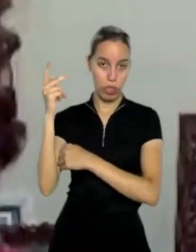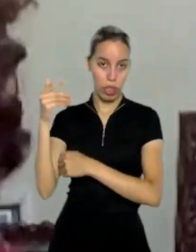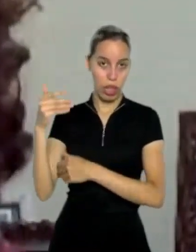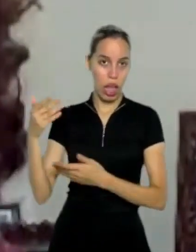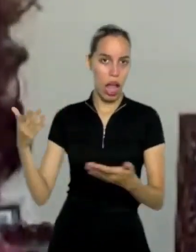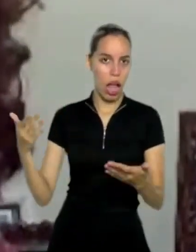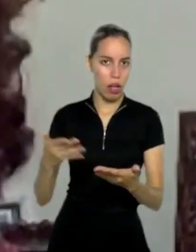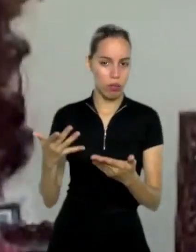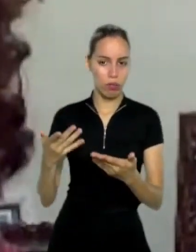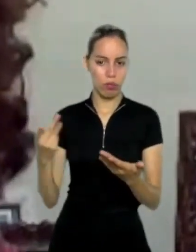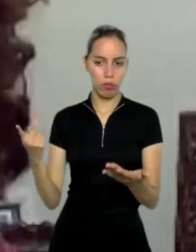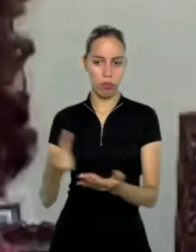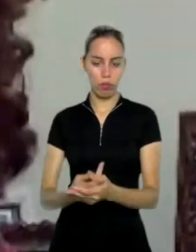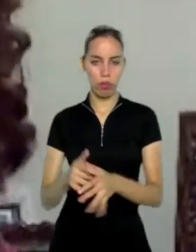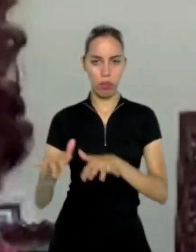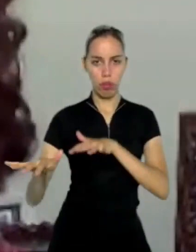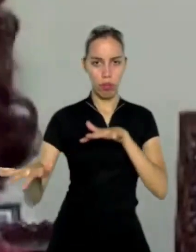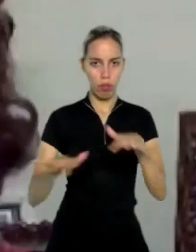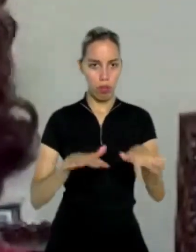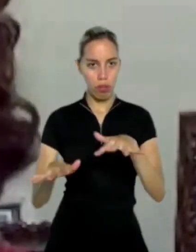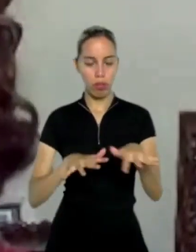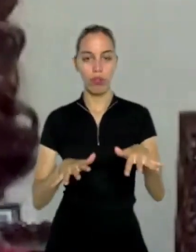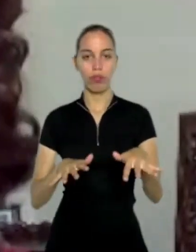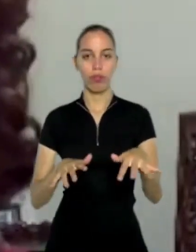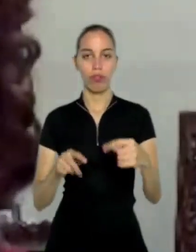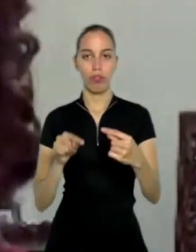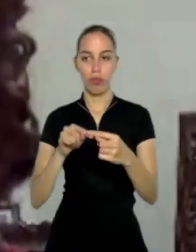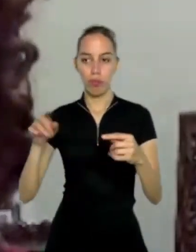tanto das nossas